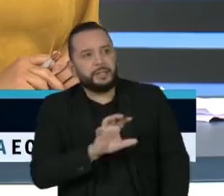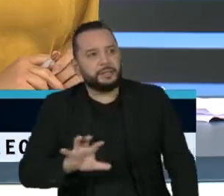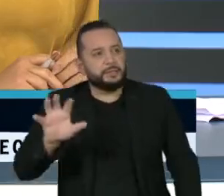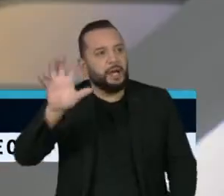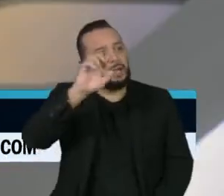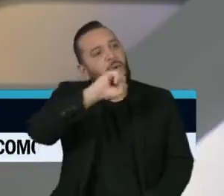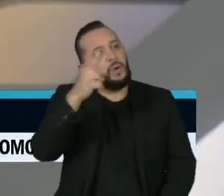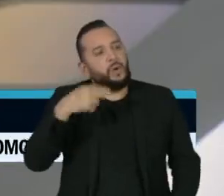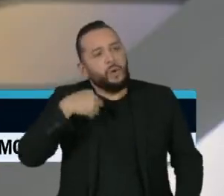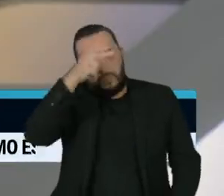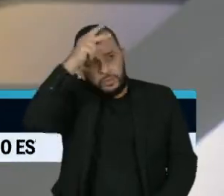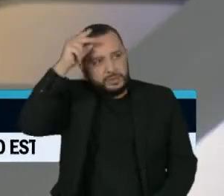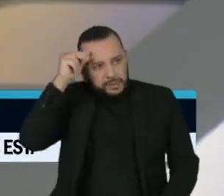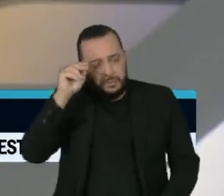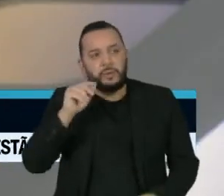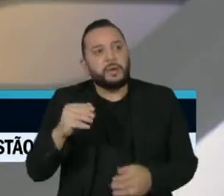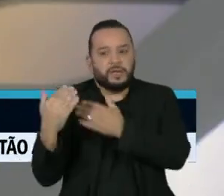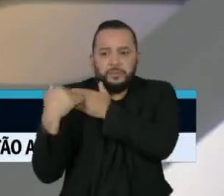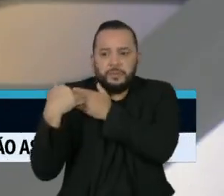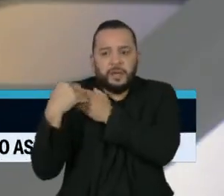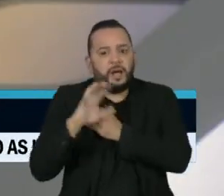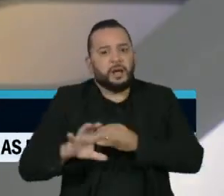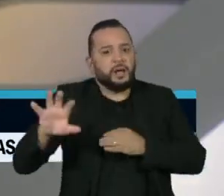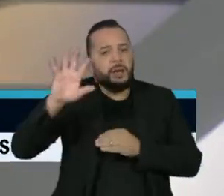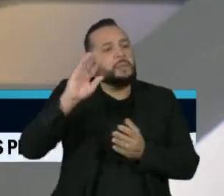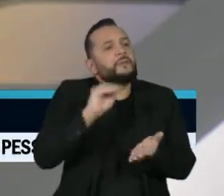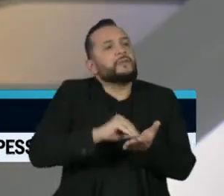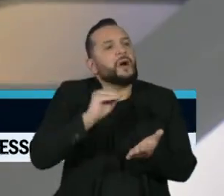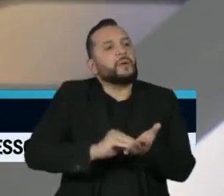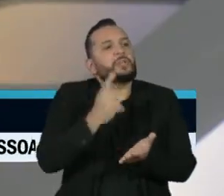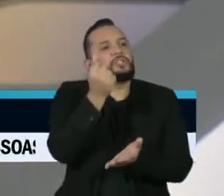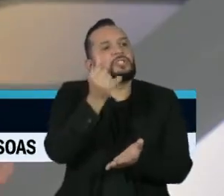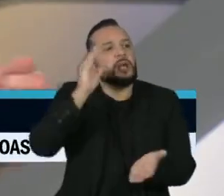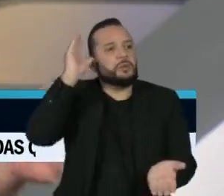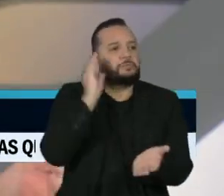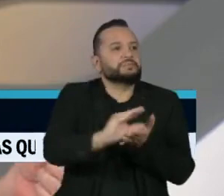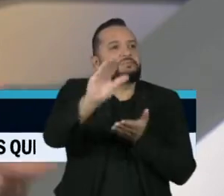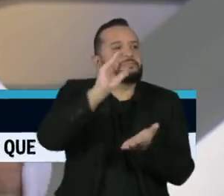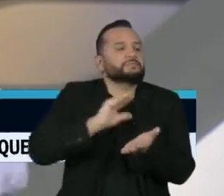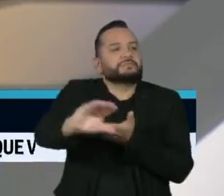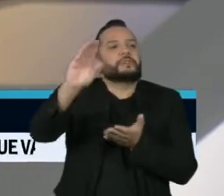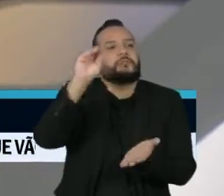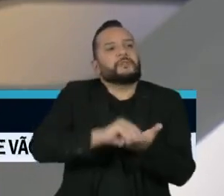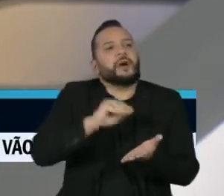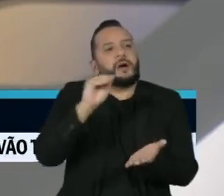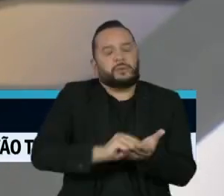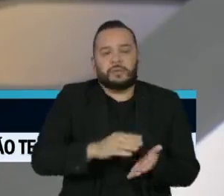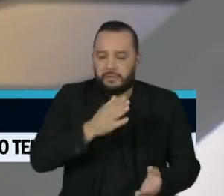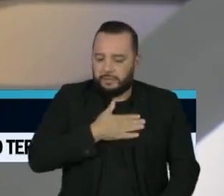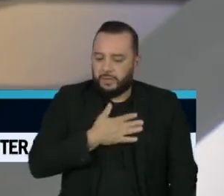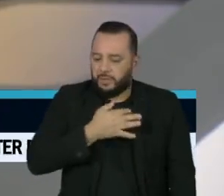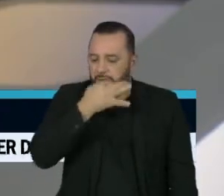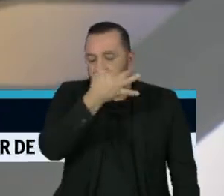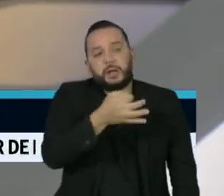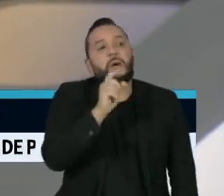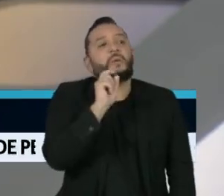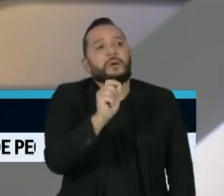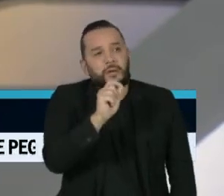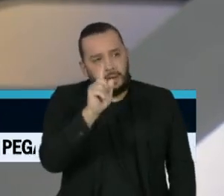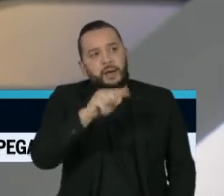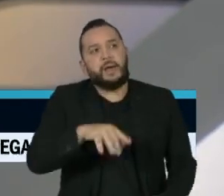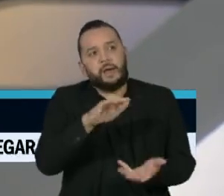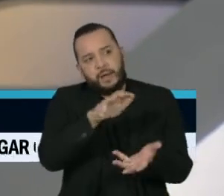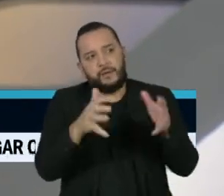para os municípios e não dá recurso. Quer dizer, então, acho que isso, inclusive, teria, na minha opinião, está atrelado à questão da